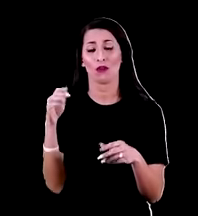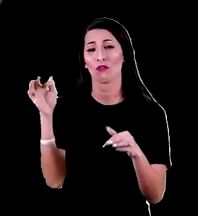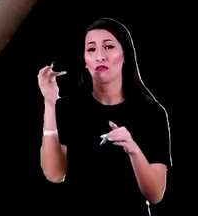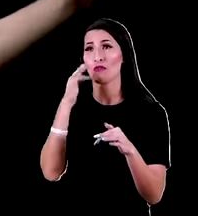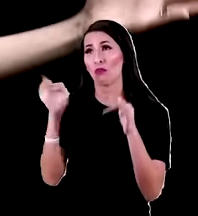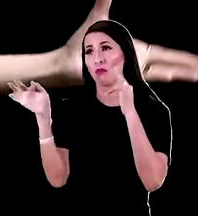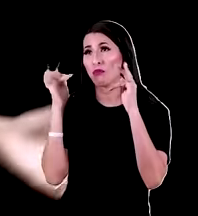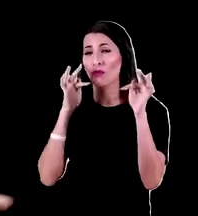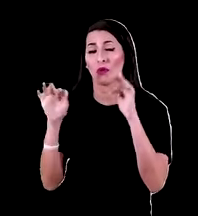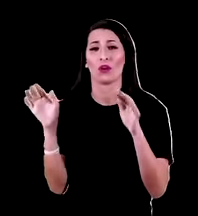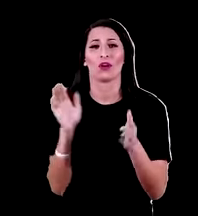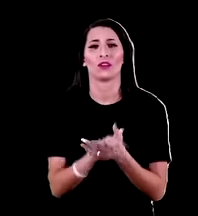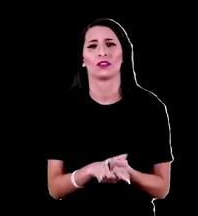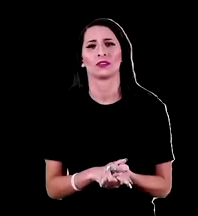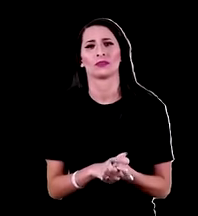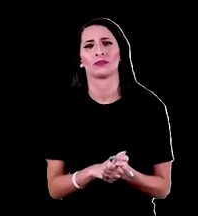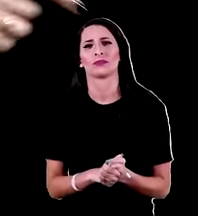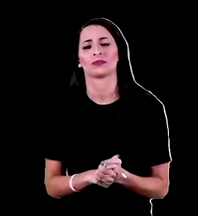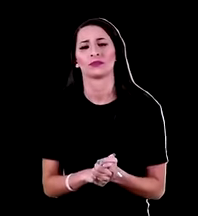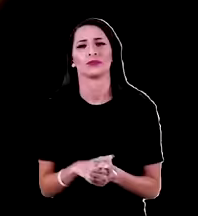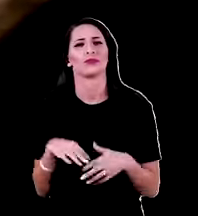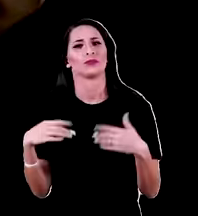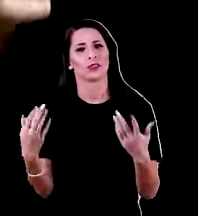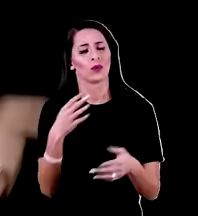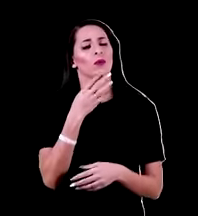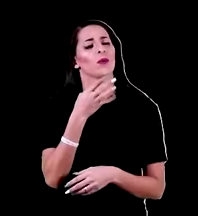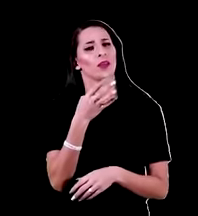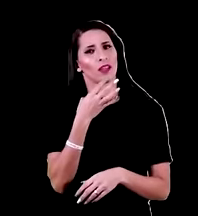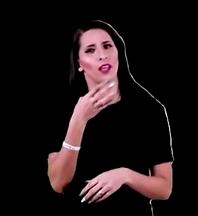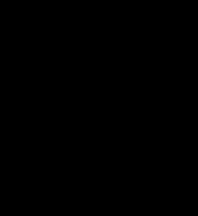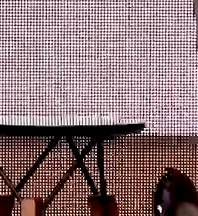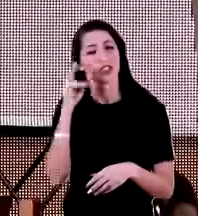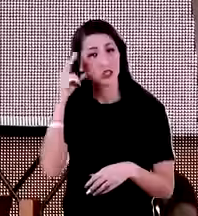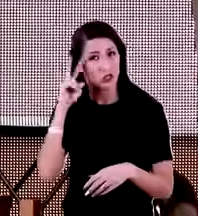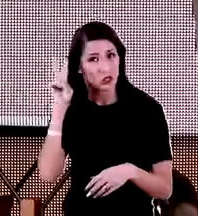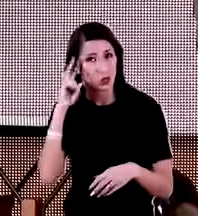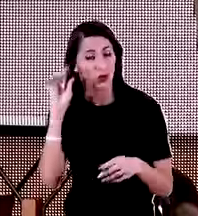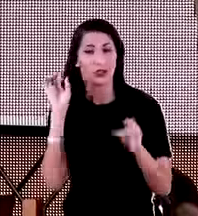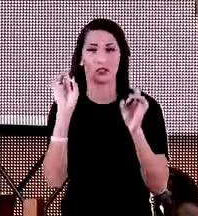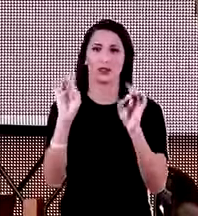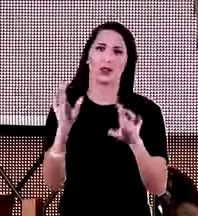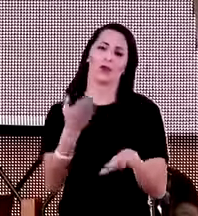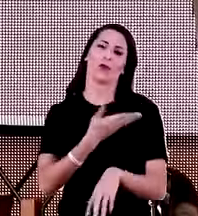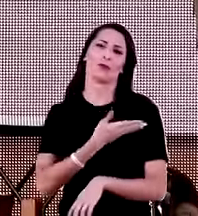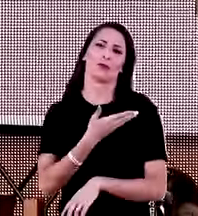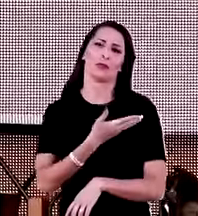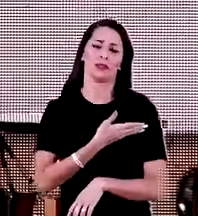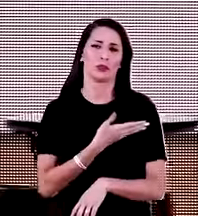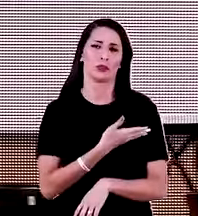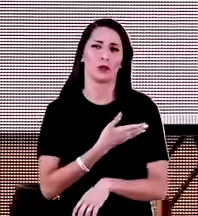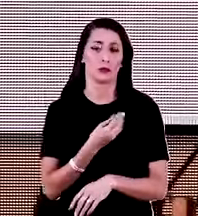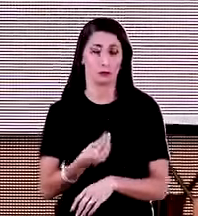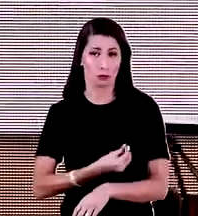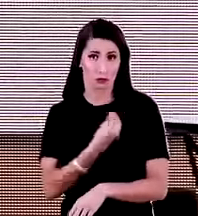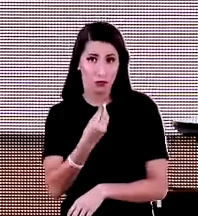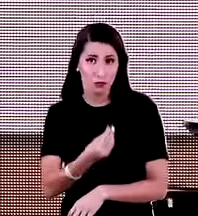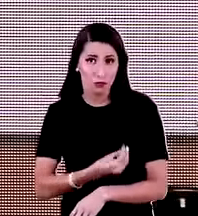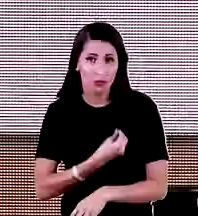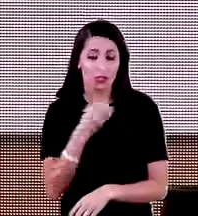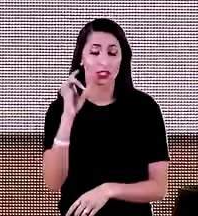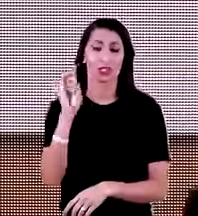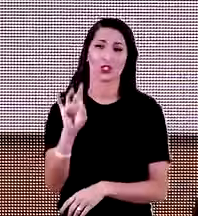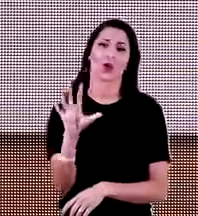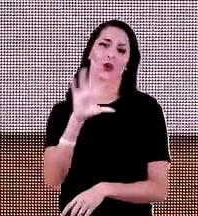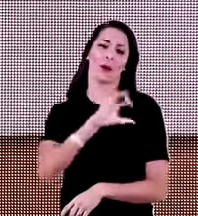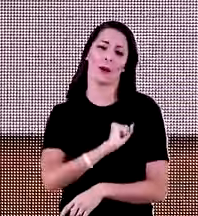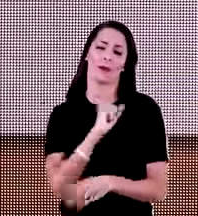dos outros, a gente conhece e faz. Conhece ou não conhece? Agora, viver a história com os outros é para amigos. Viver a história é para quem ama